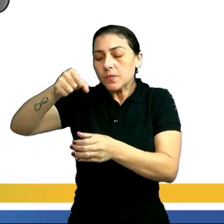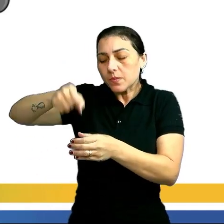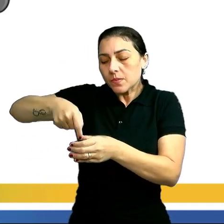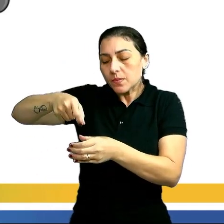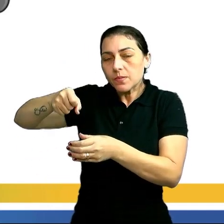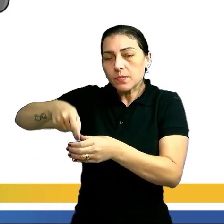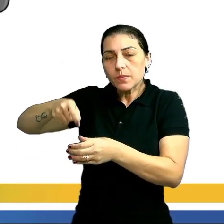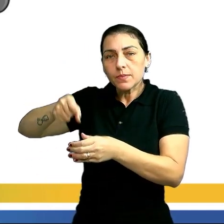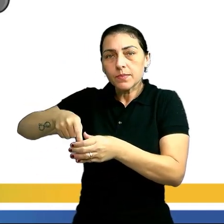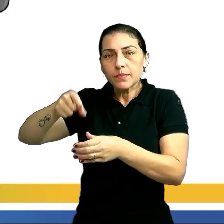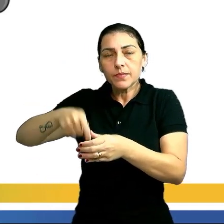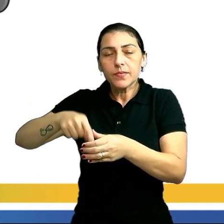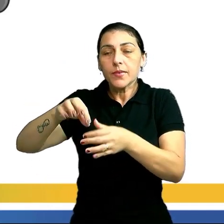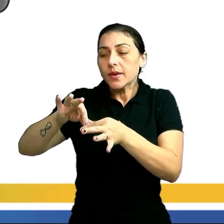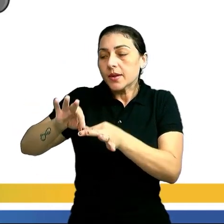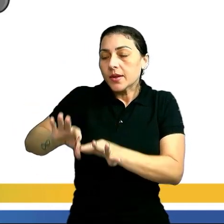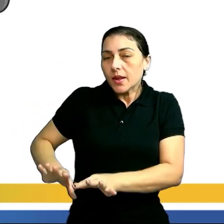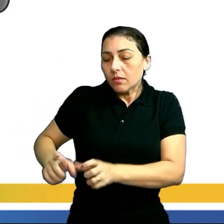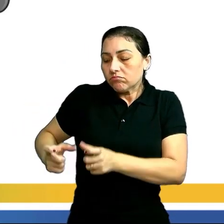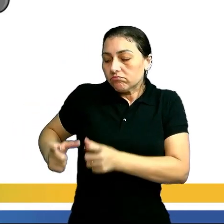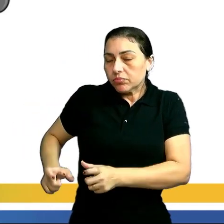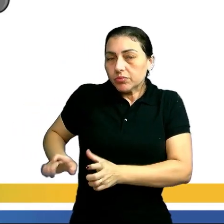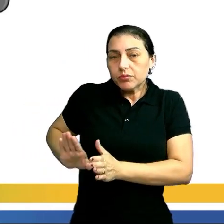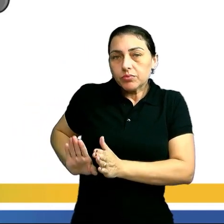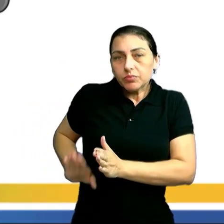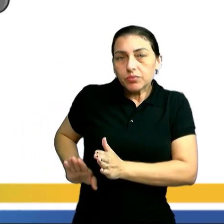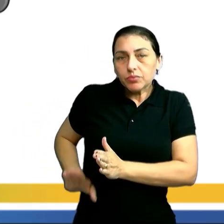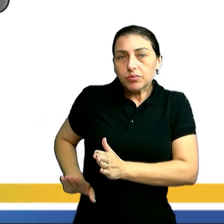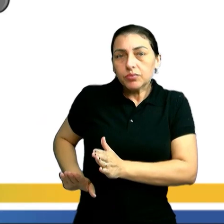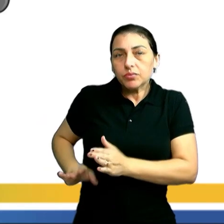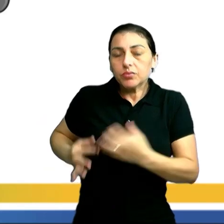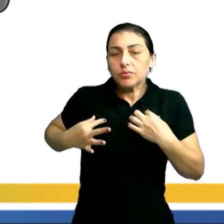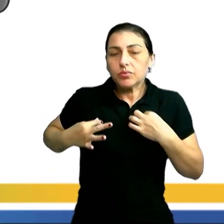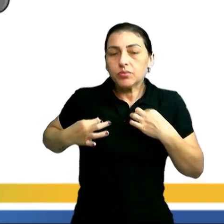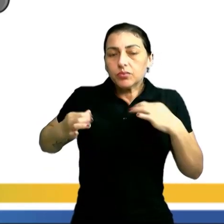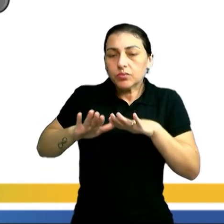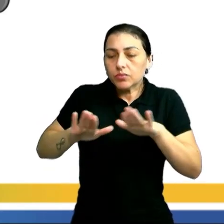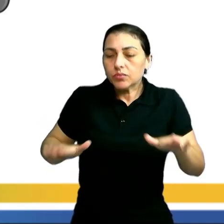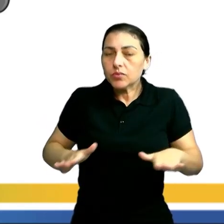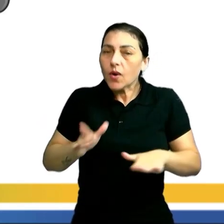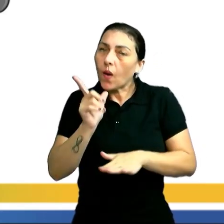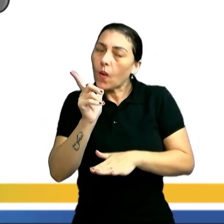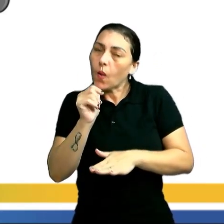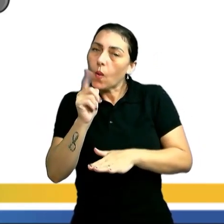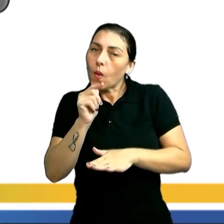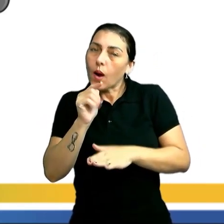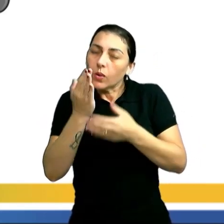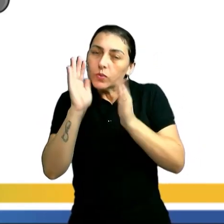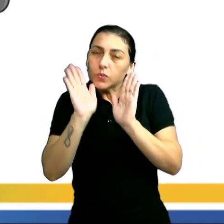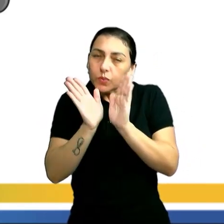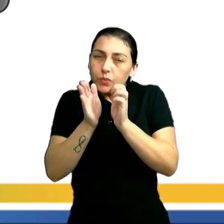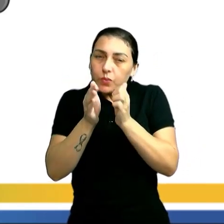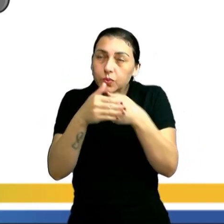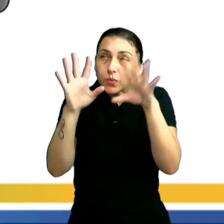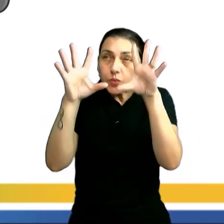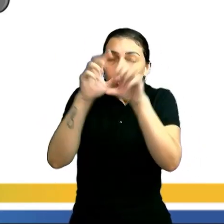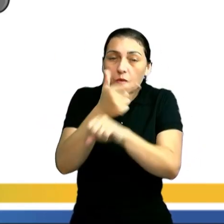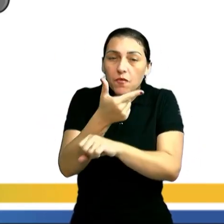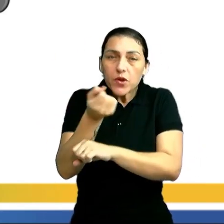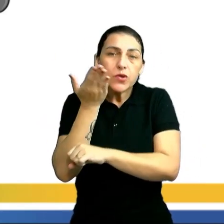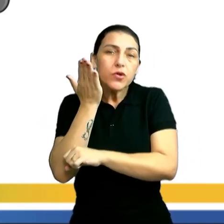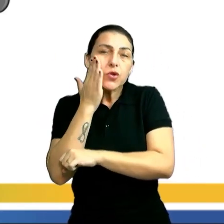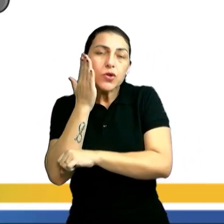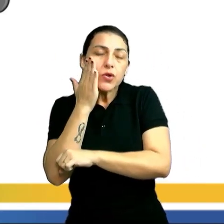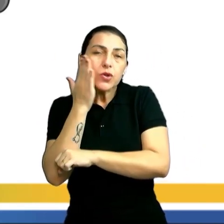cereais deixados num local com uma camisa suada, um local escuro, durante 20